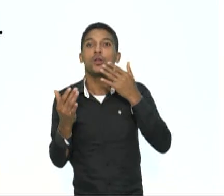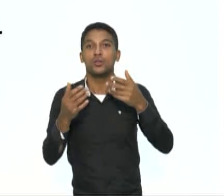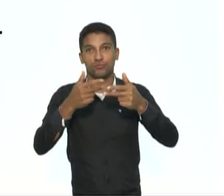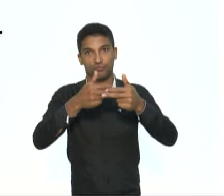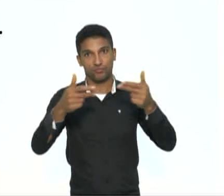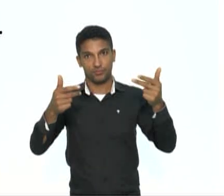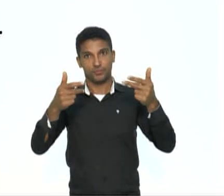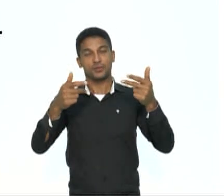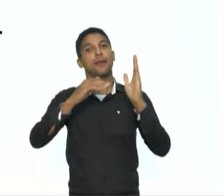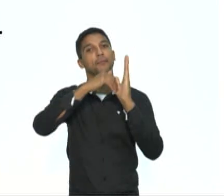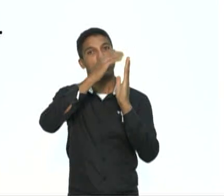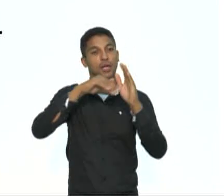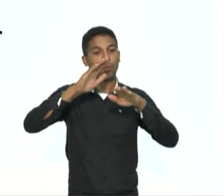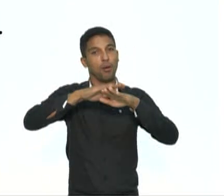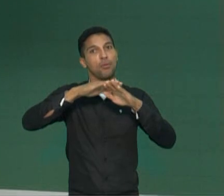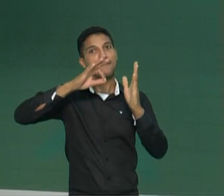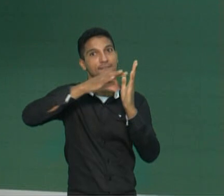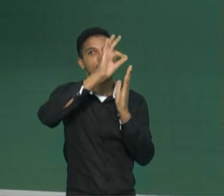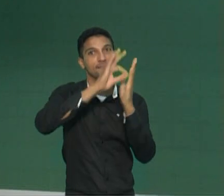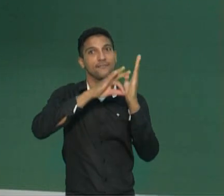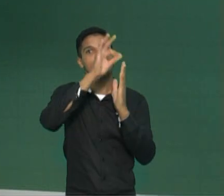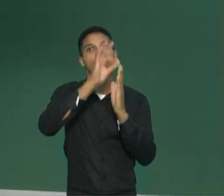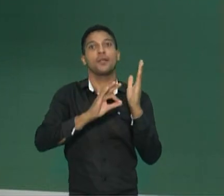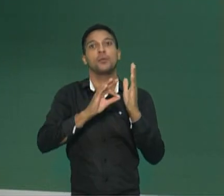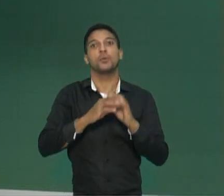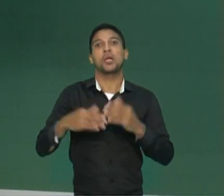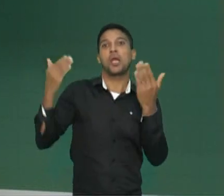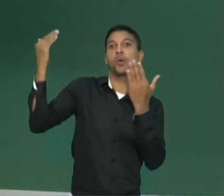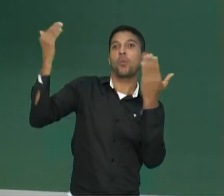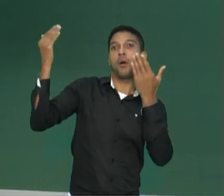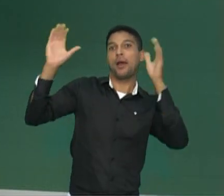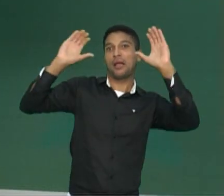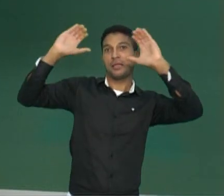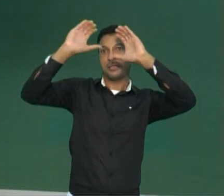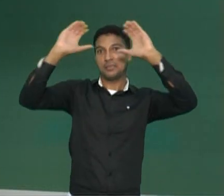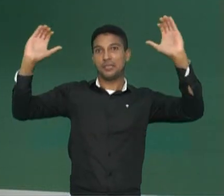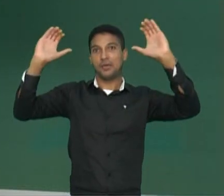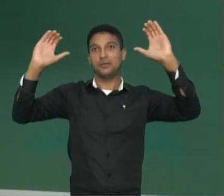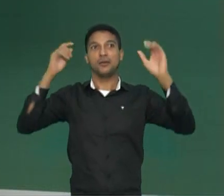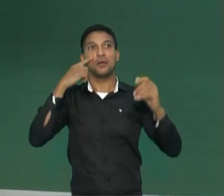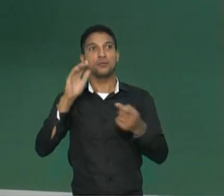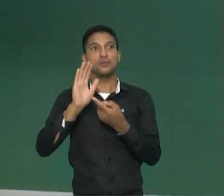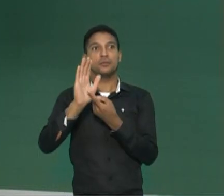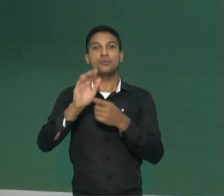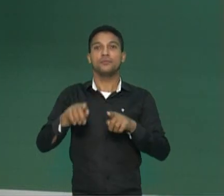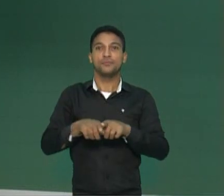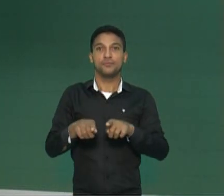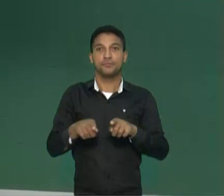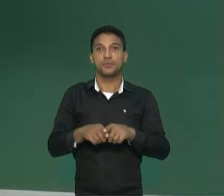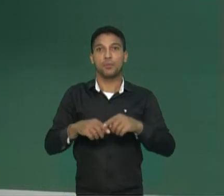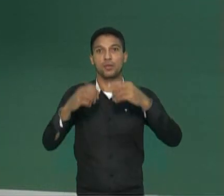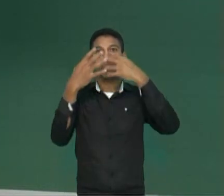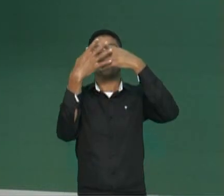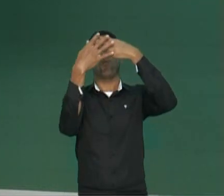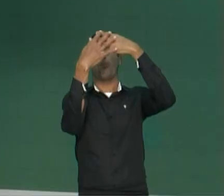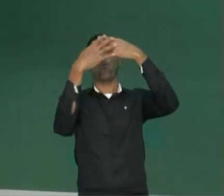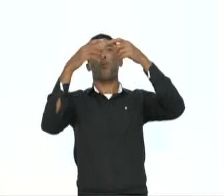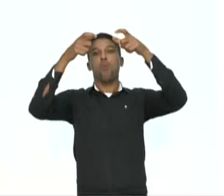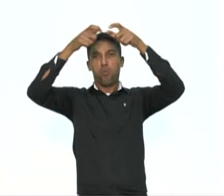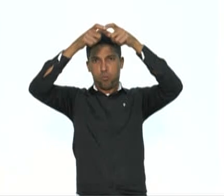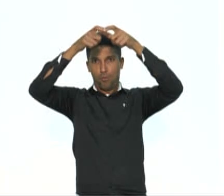mais sublime, como se fosse um pedacinho do céu. Tá? E o vitrô central é a rosácea, que é esse formato arredondado.